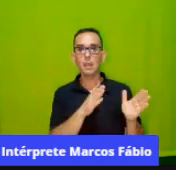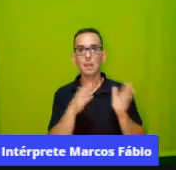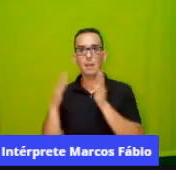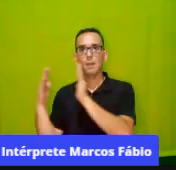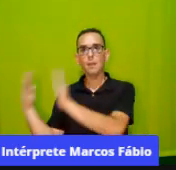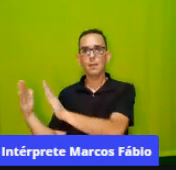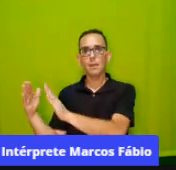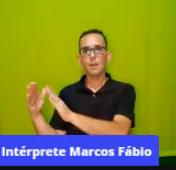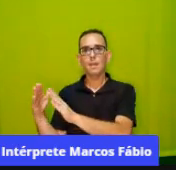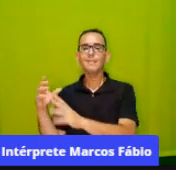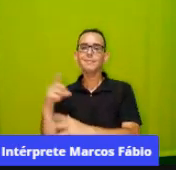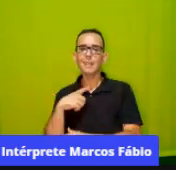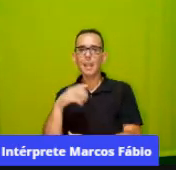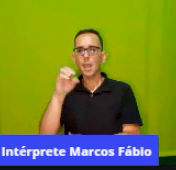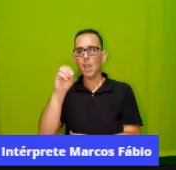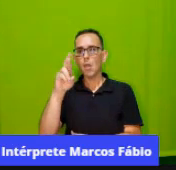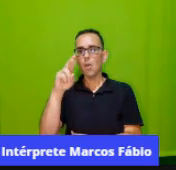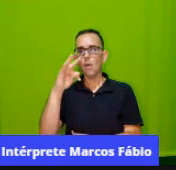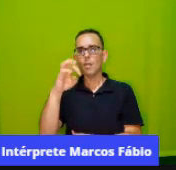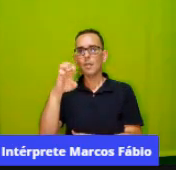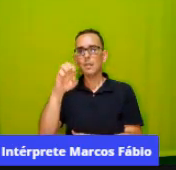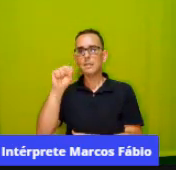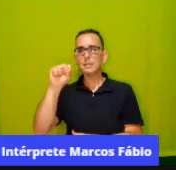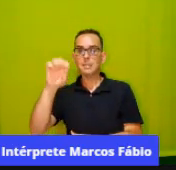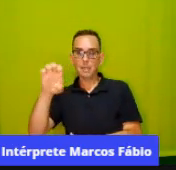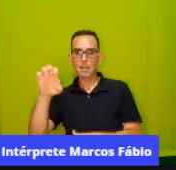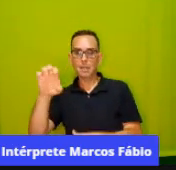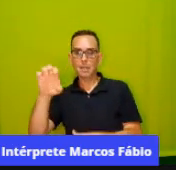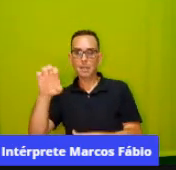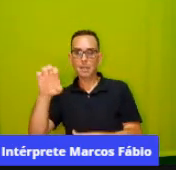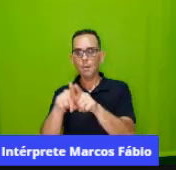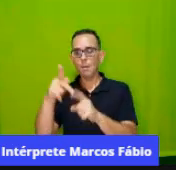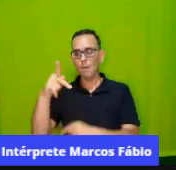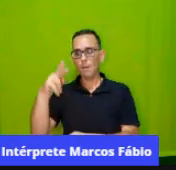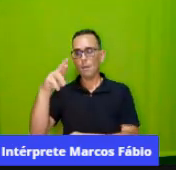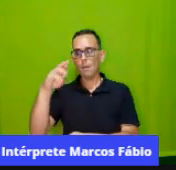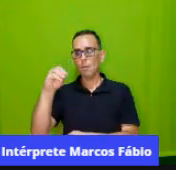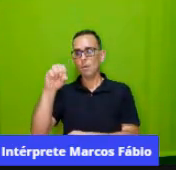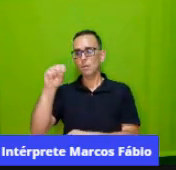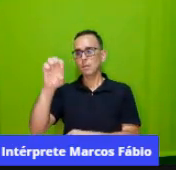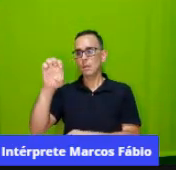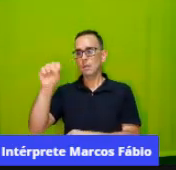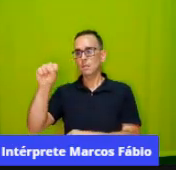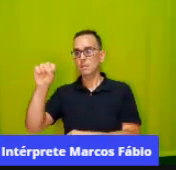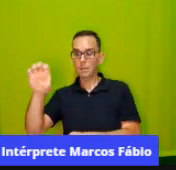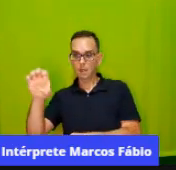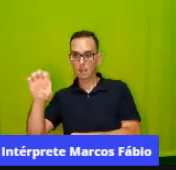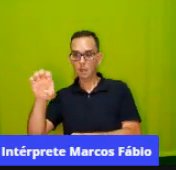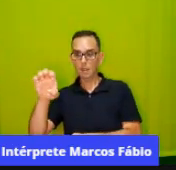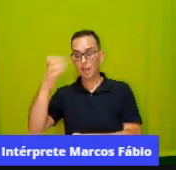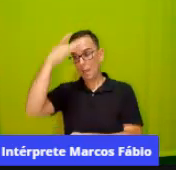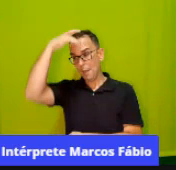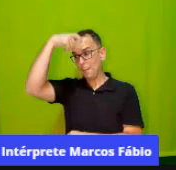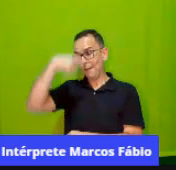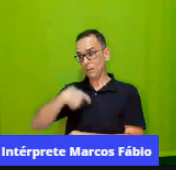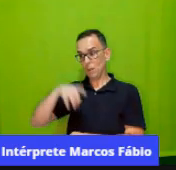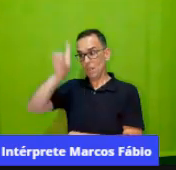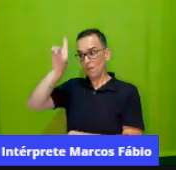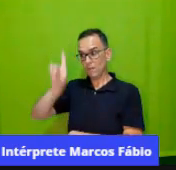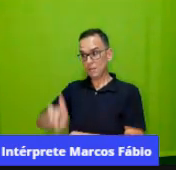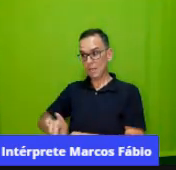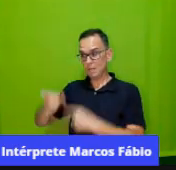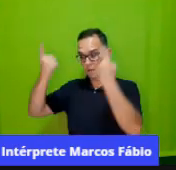temos as órteses e as próteses. Então, as órteses e as próteses, no caso da pessoa com deficiência